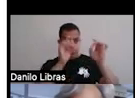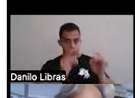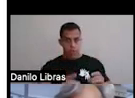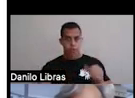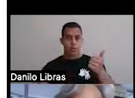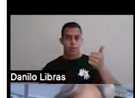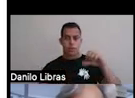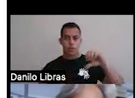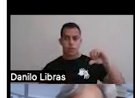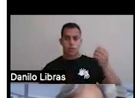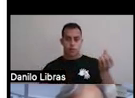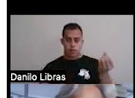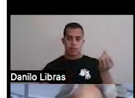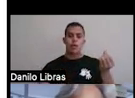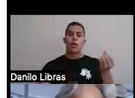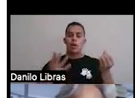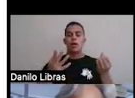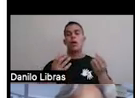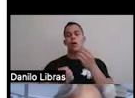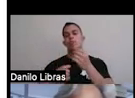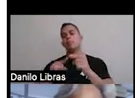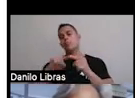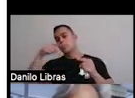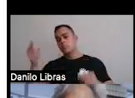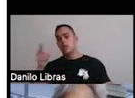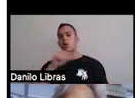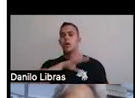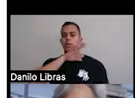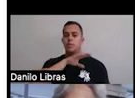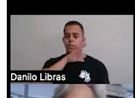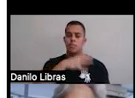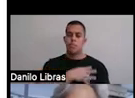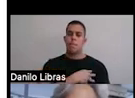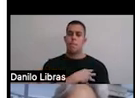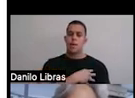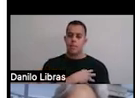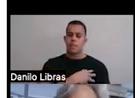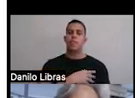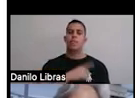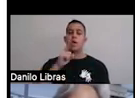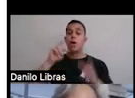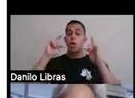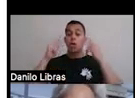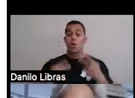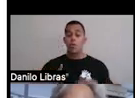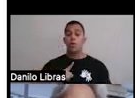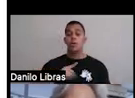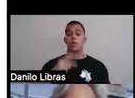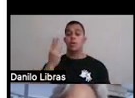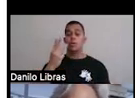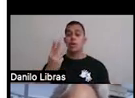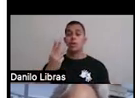os mamíferos sequenciou já, saiu a sequência do genoma humano, que tem 3 bilhões de